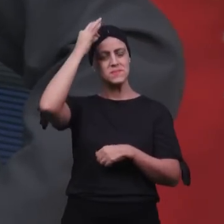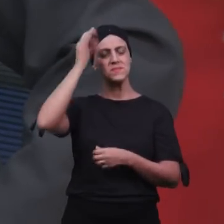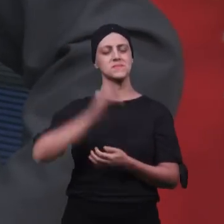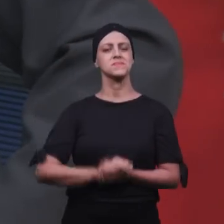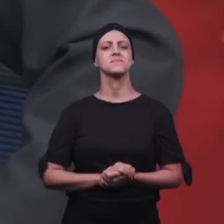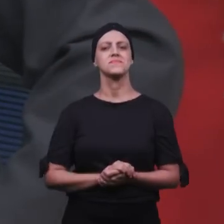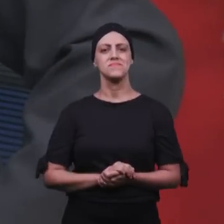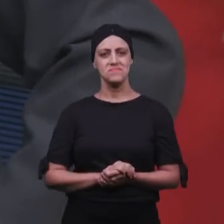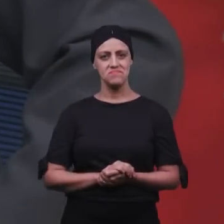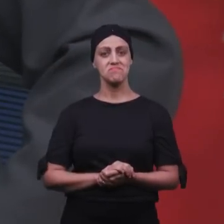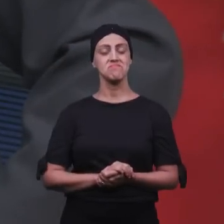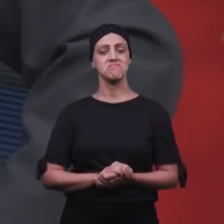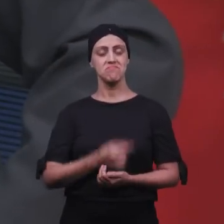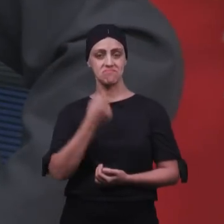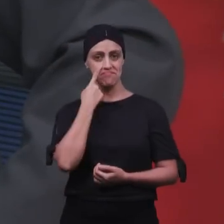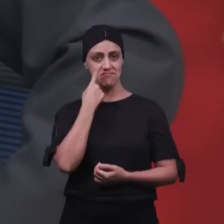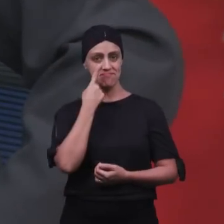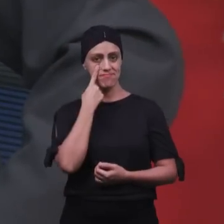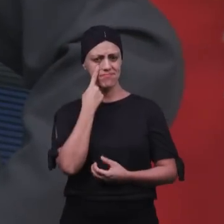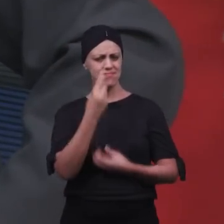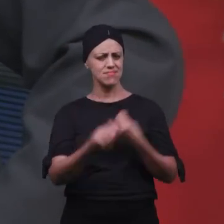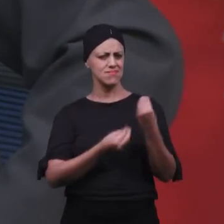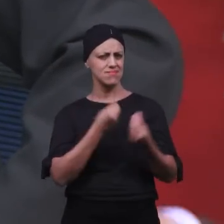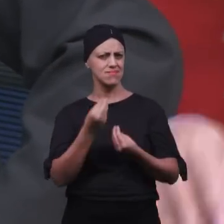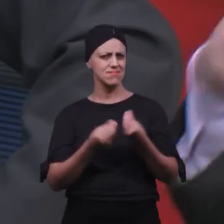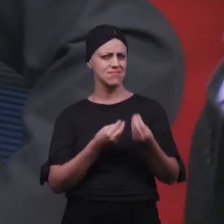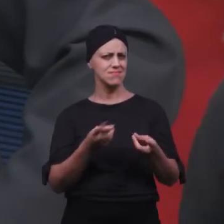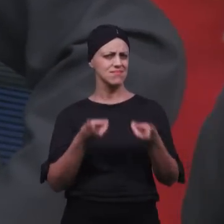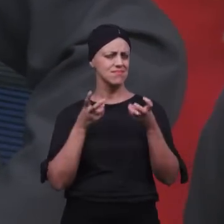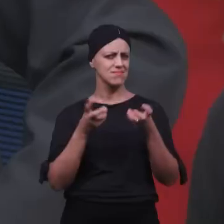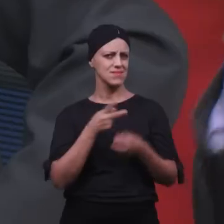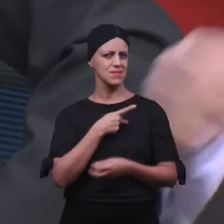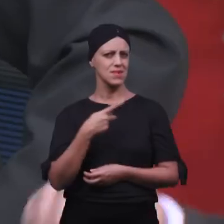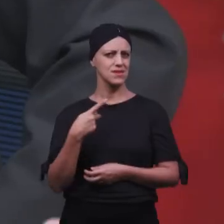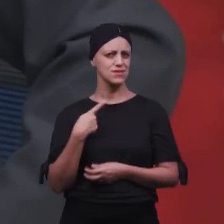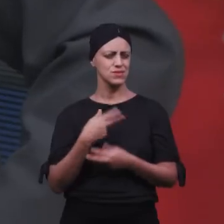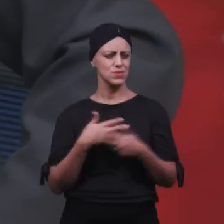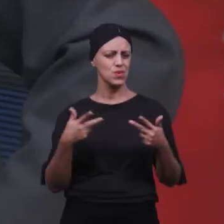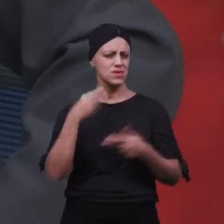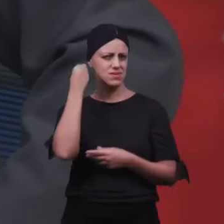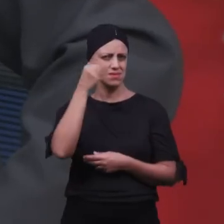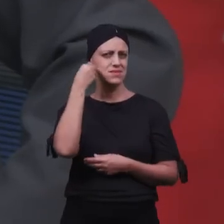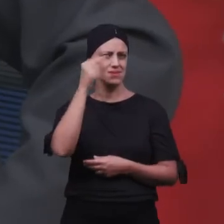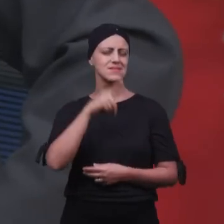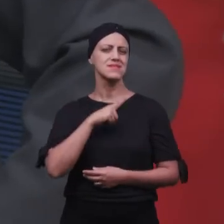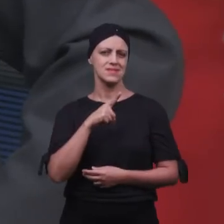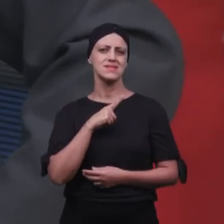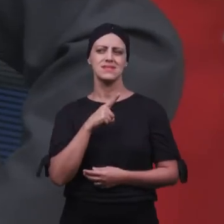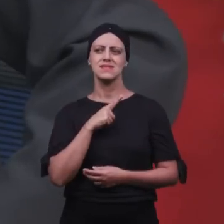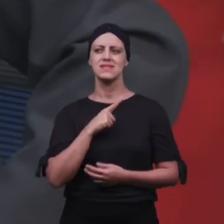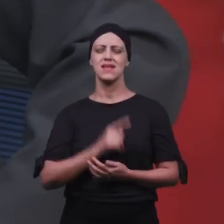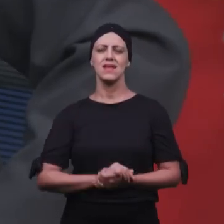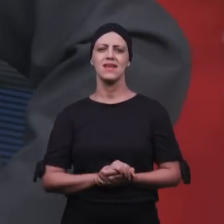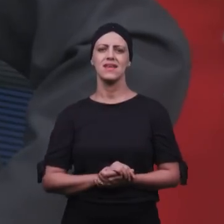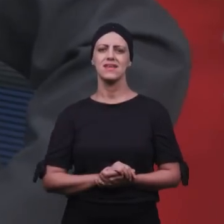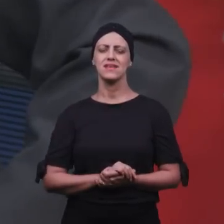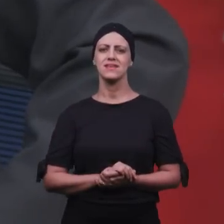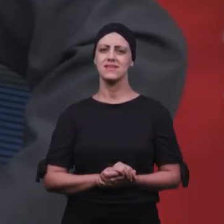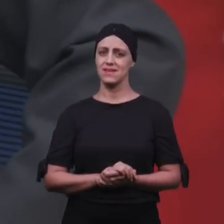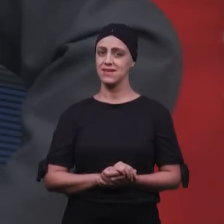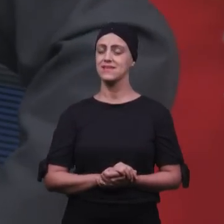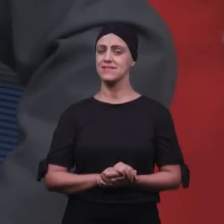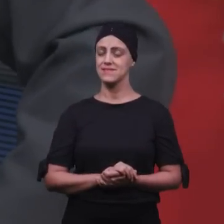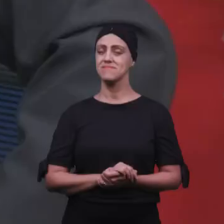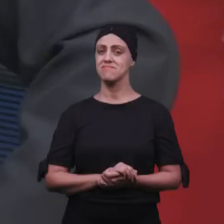que os pastores que estão envolvidos no 0800 são pastores experientes, né, que tem como dar